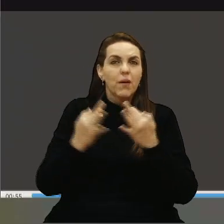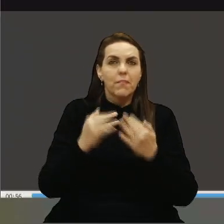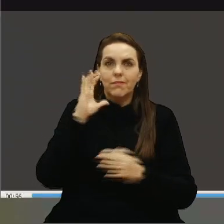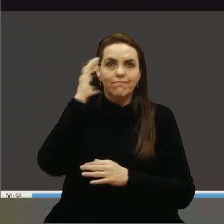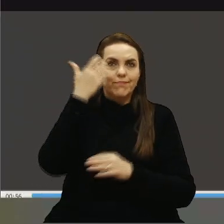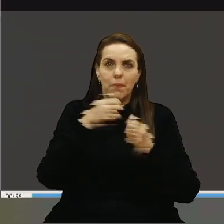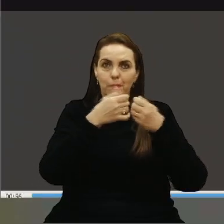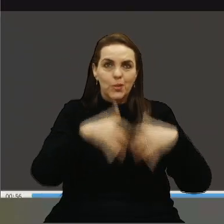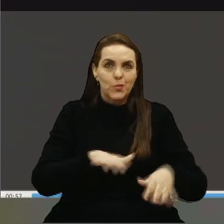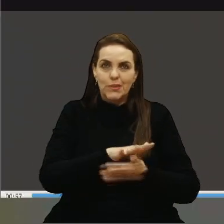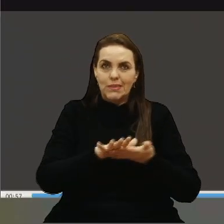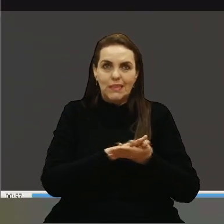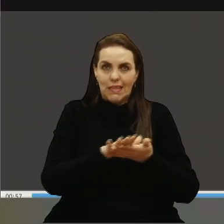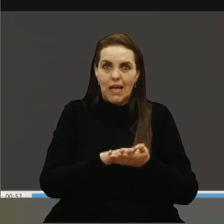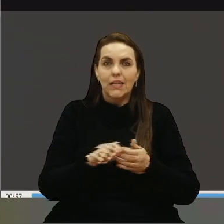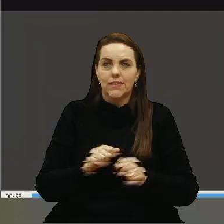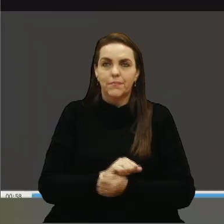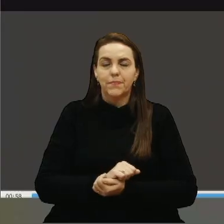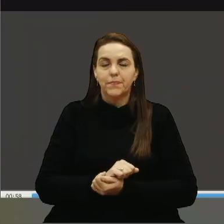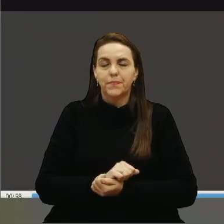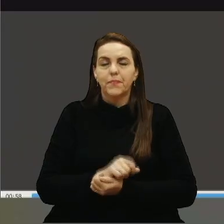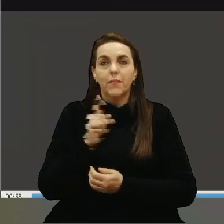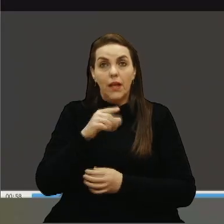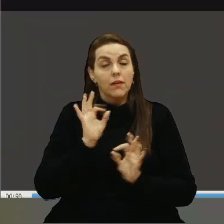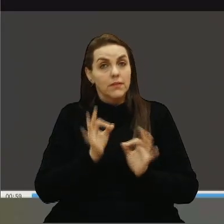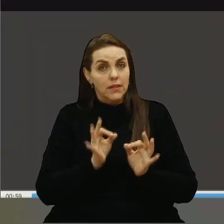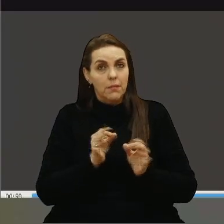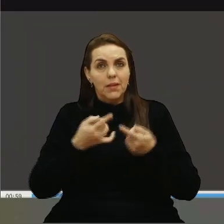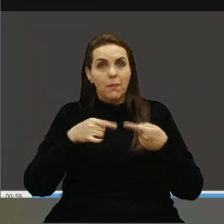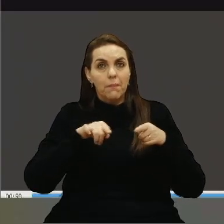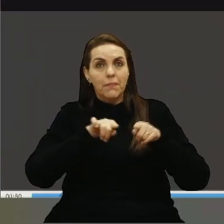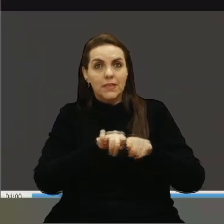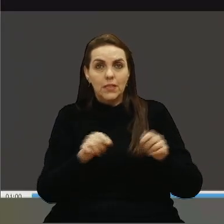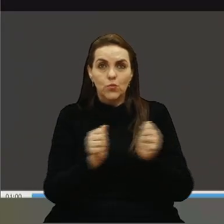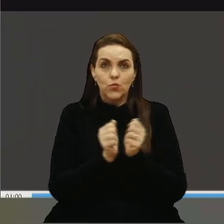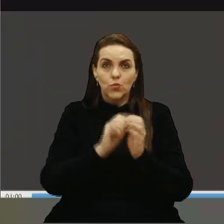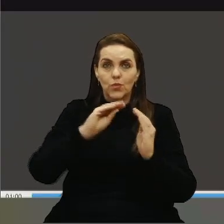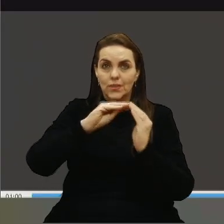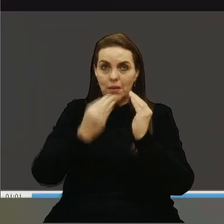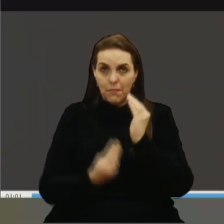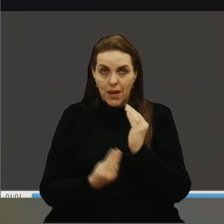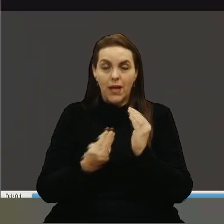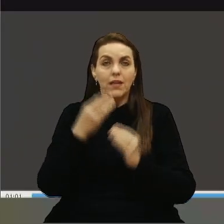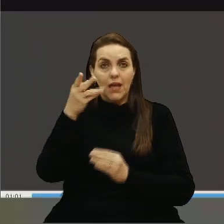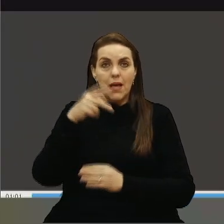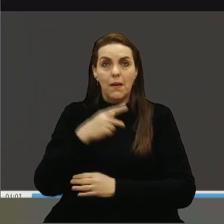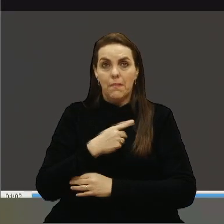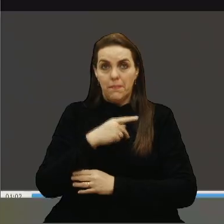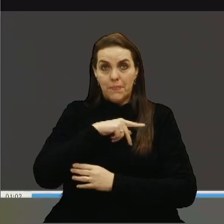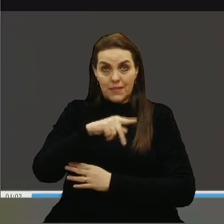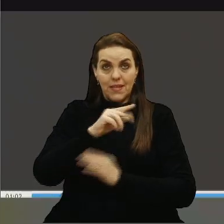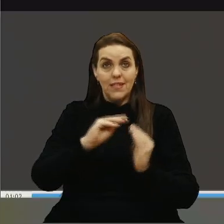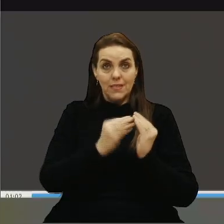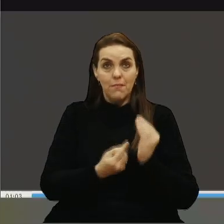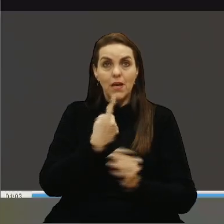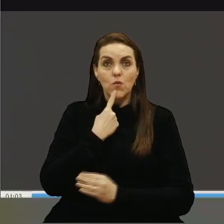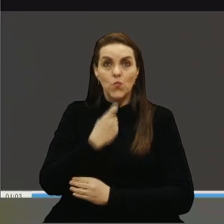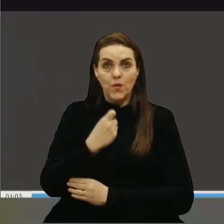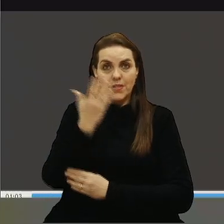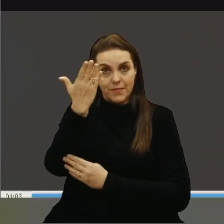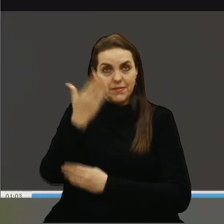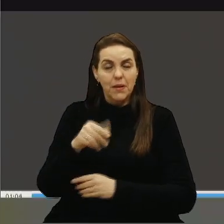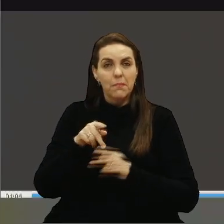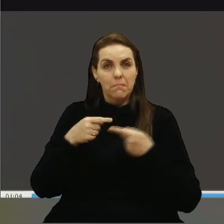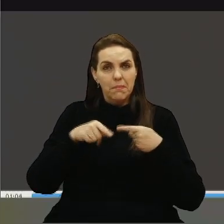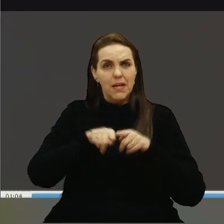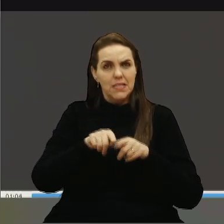prejudicadas em função daquela APP. Exatamente, essa é uma parceria que a gente tem junto com o SAMAI, junto com o João Luiz, um grande profissional, um grande parceiro. Já